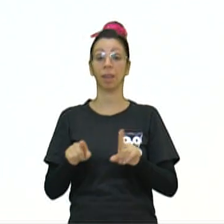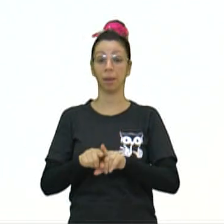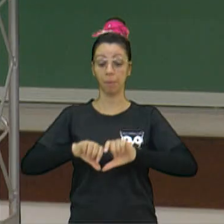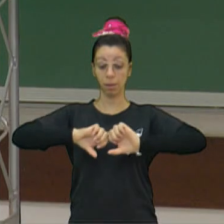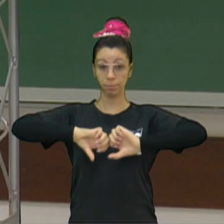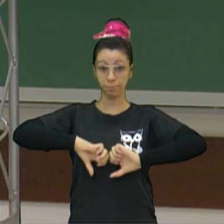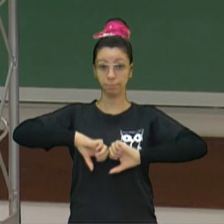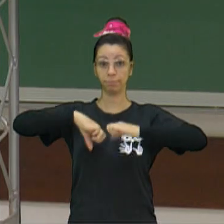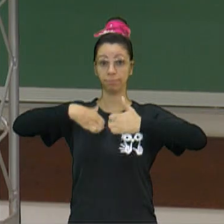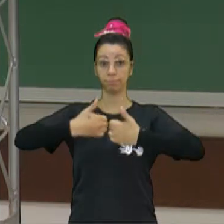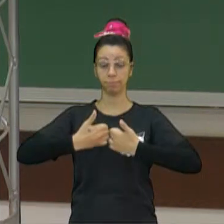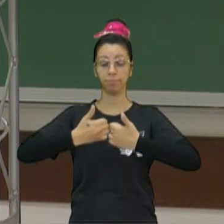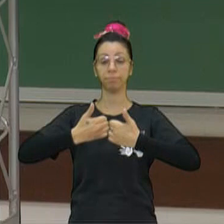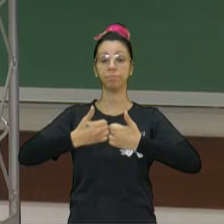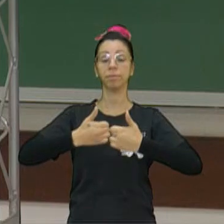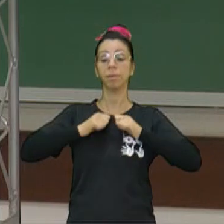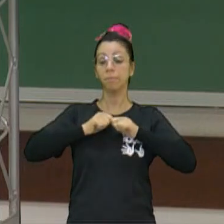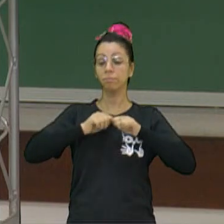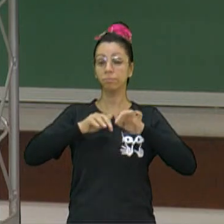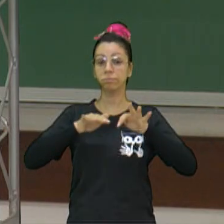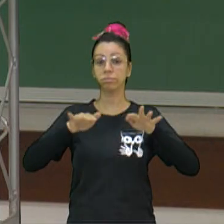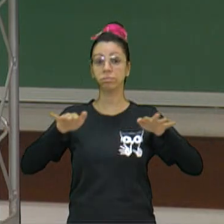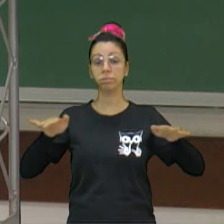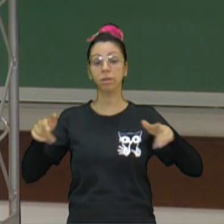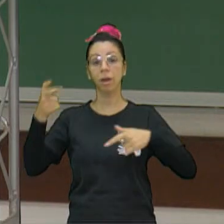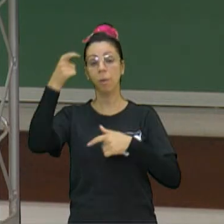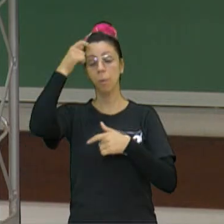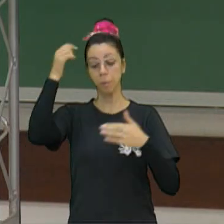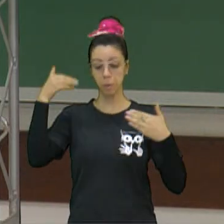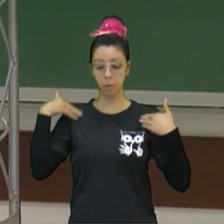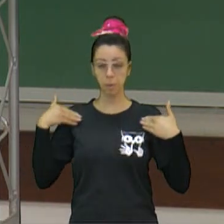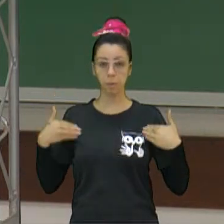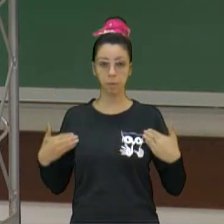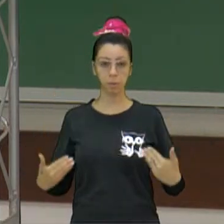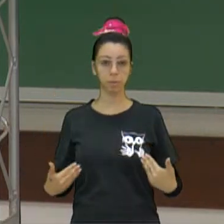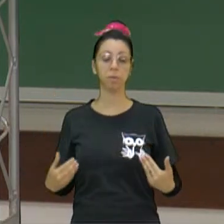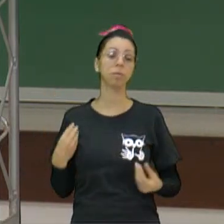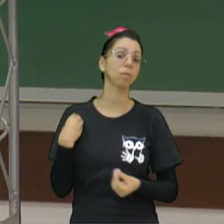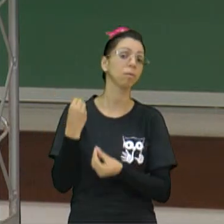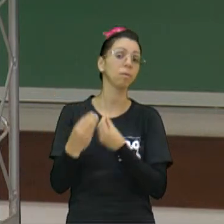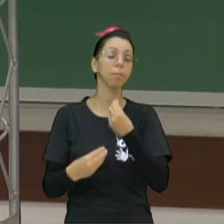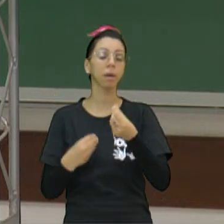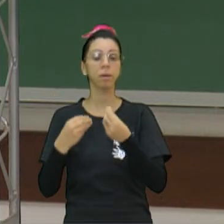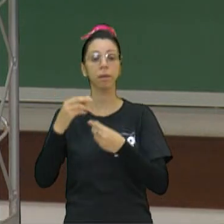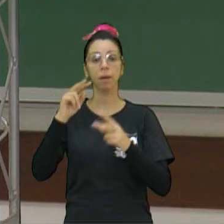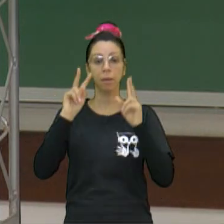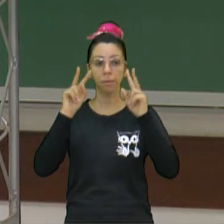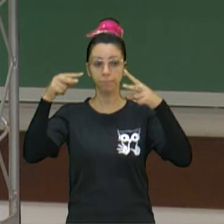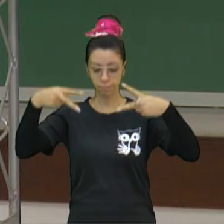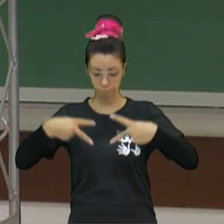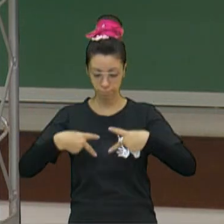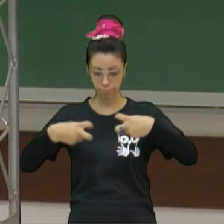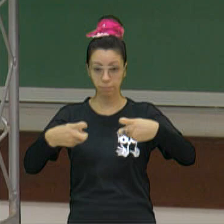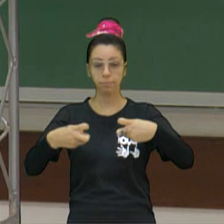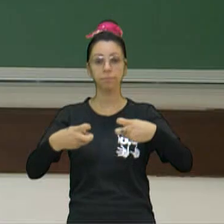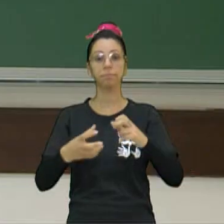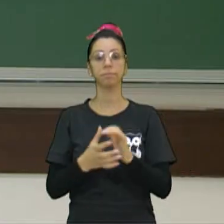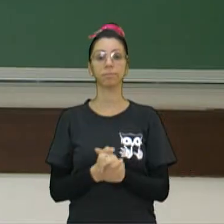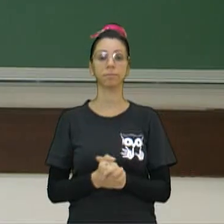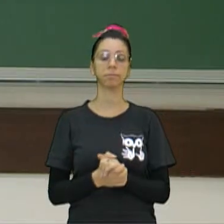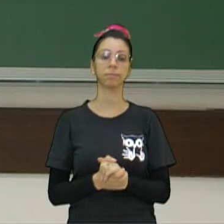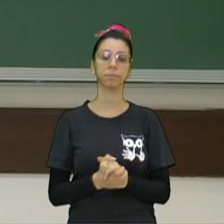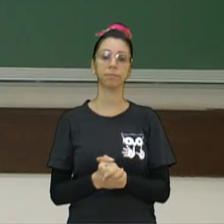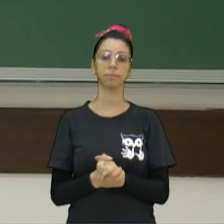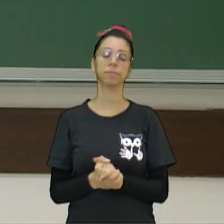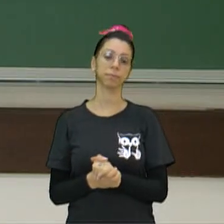do seu praticante e expande também a consciência corporal, que é a forma de como a pessoa vê o seu corpo, né?